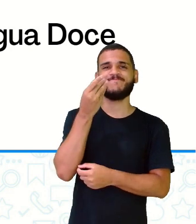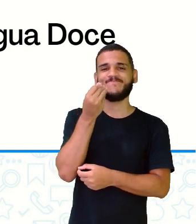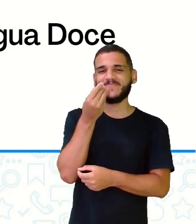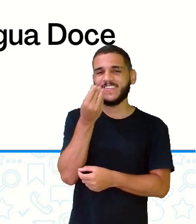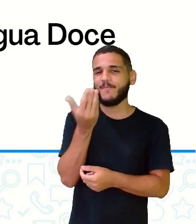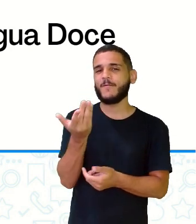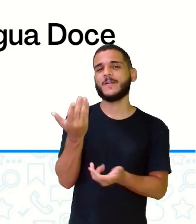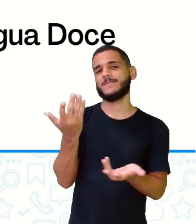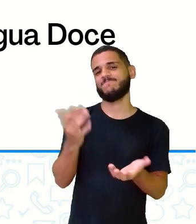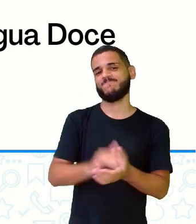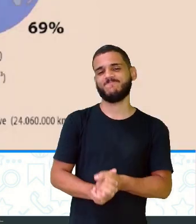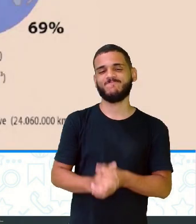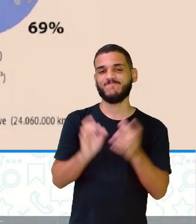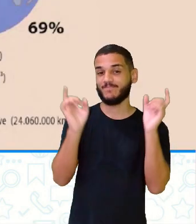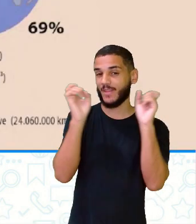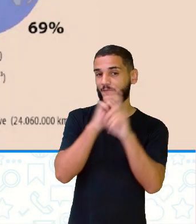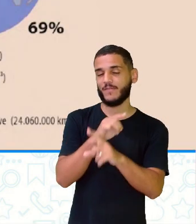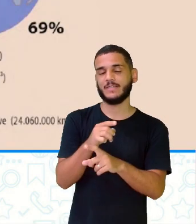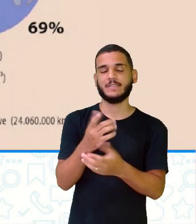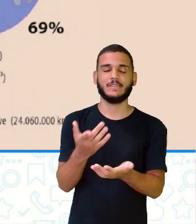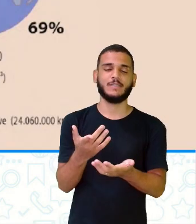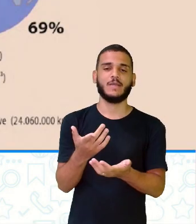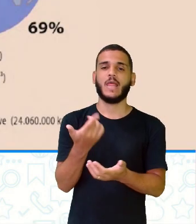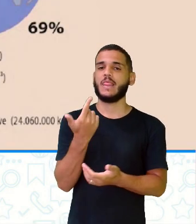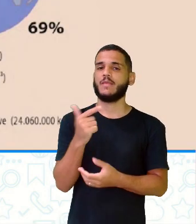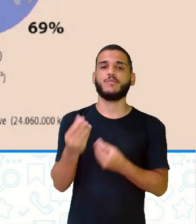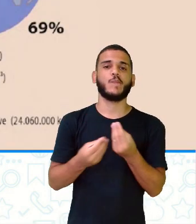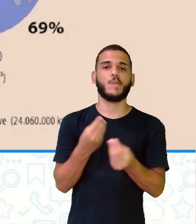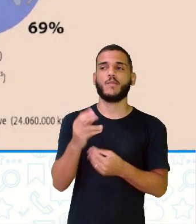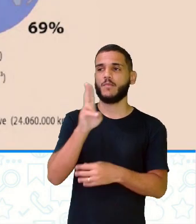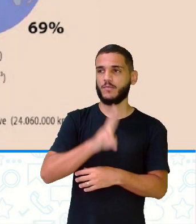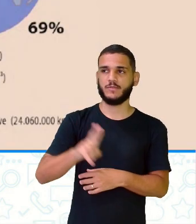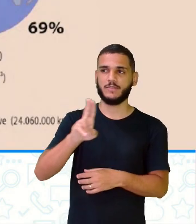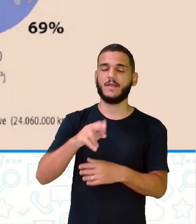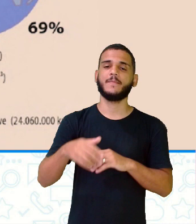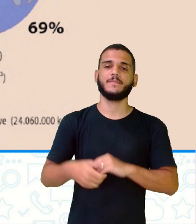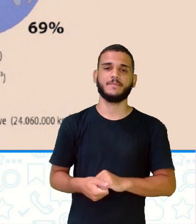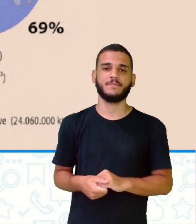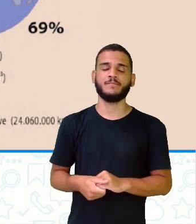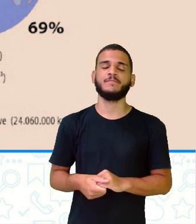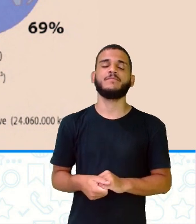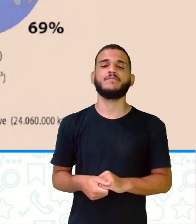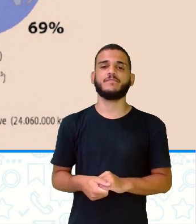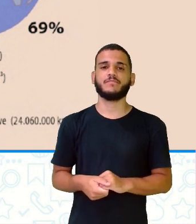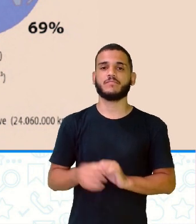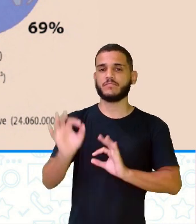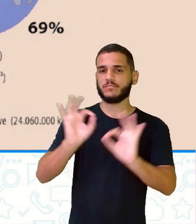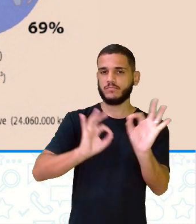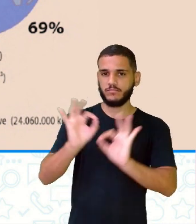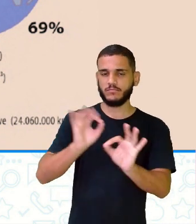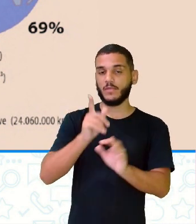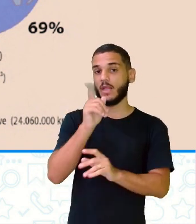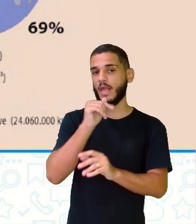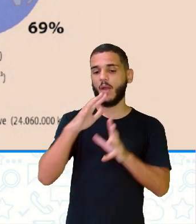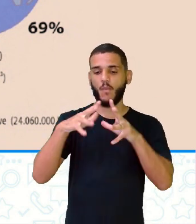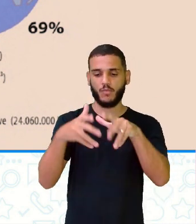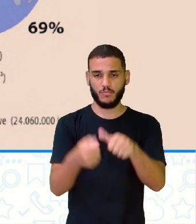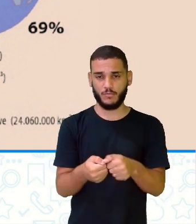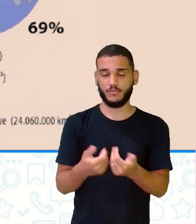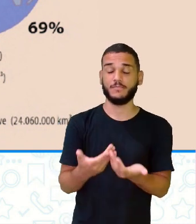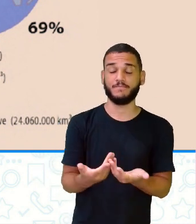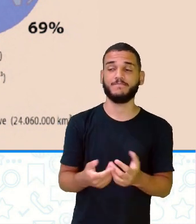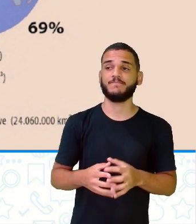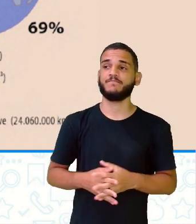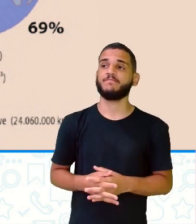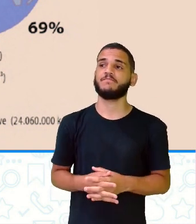beber naturalmente. Não temos condições. E olha só a distribuição de água doce e salgada no mundo.